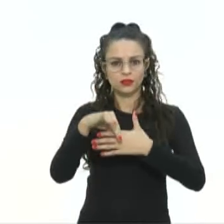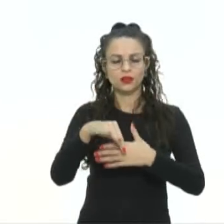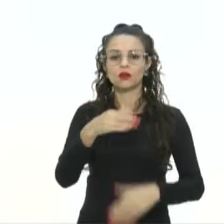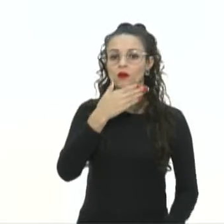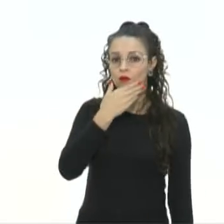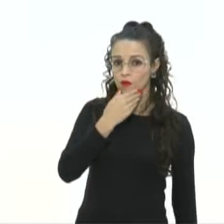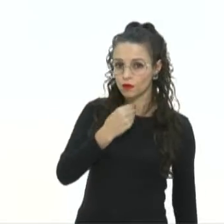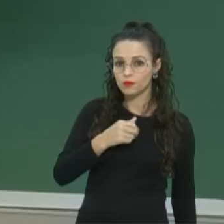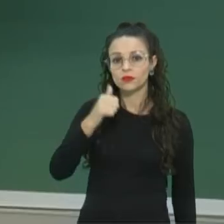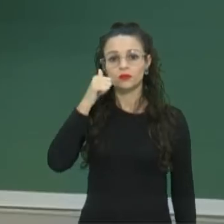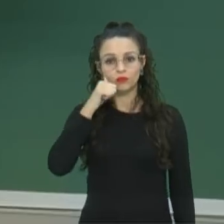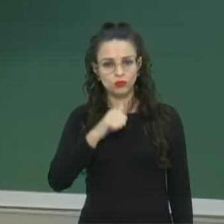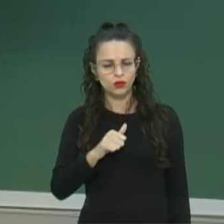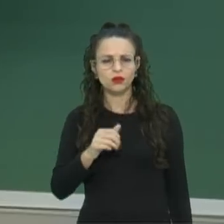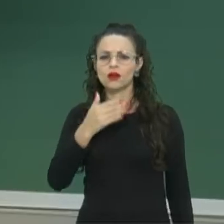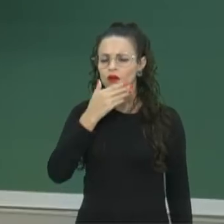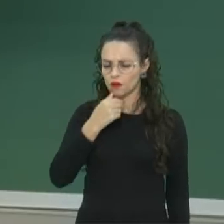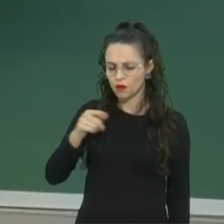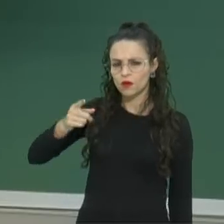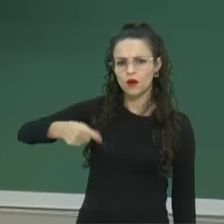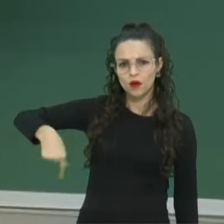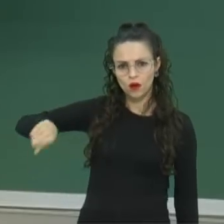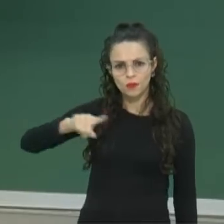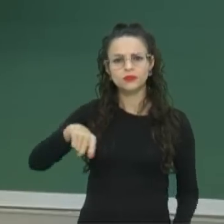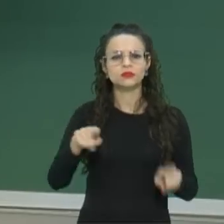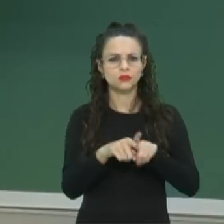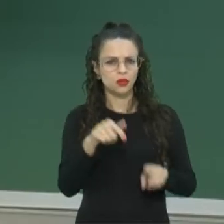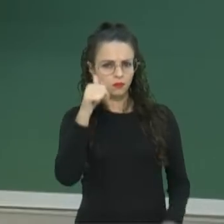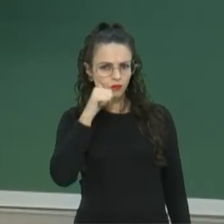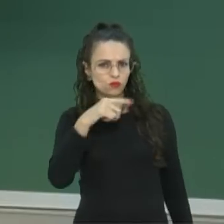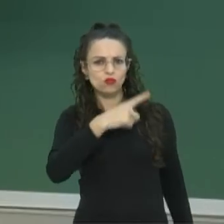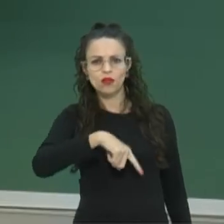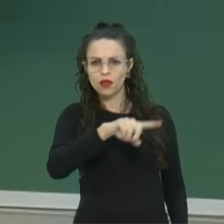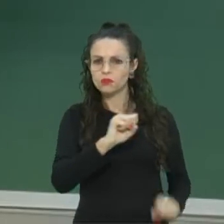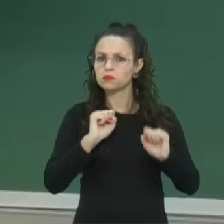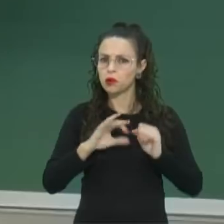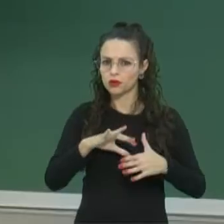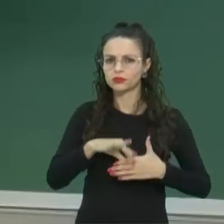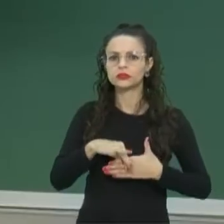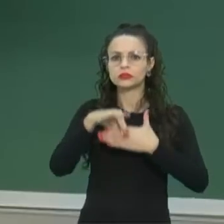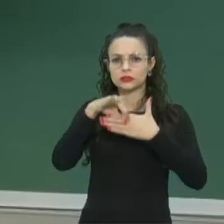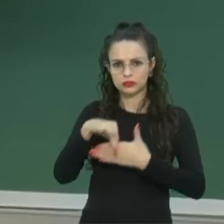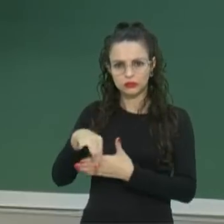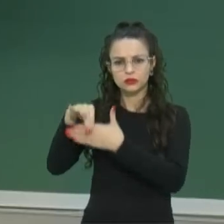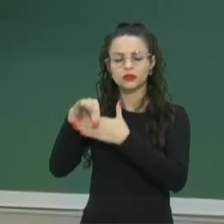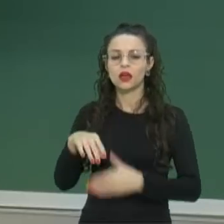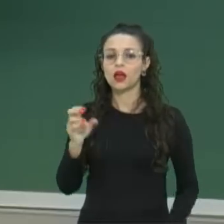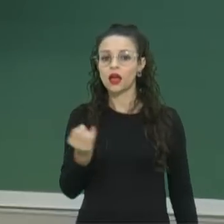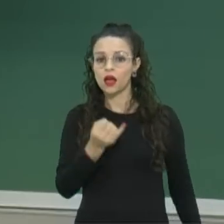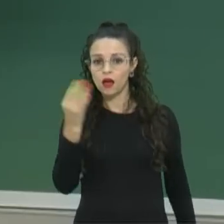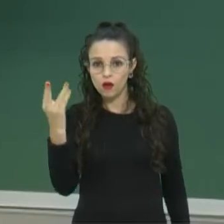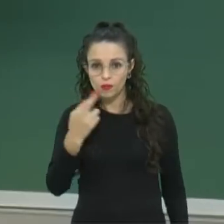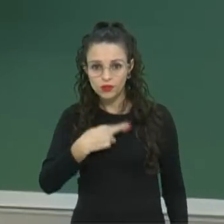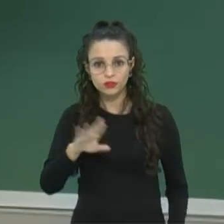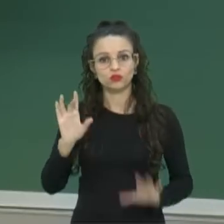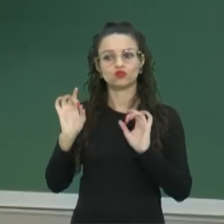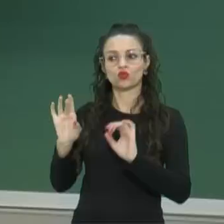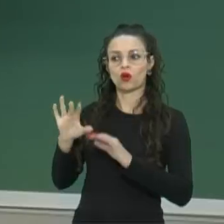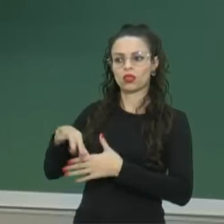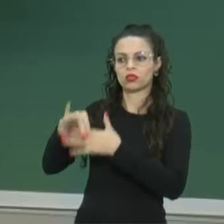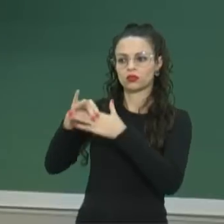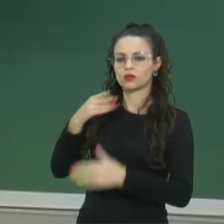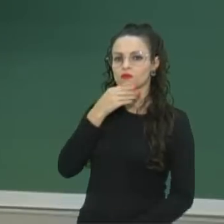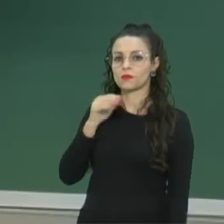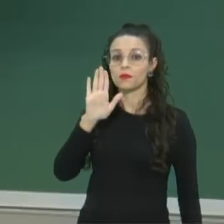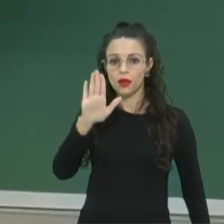e mulheres. Então, tanto homens e mulheres podem exercer a liderança. Tem algumas religiões que são só entre os homens, e tem